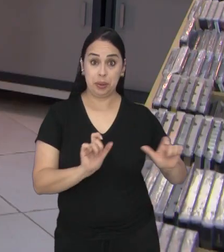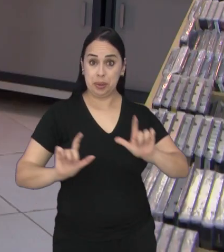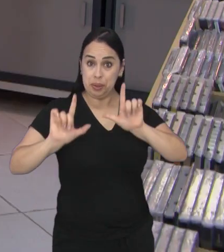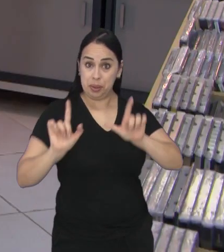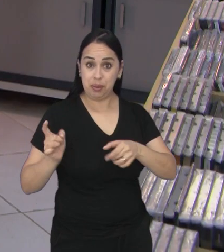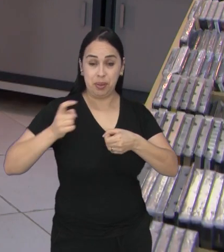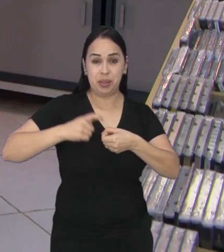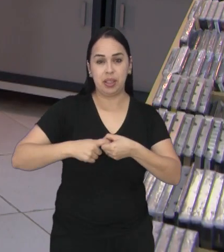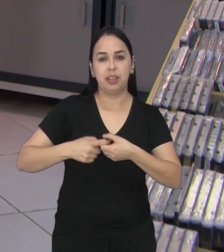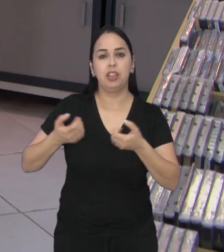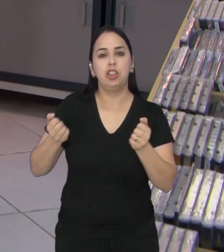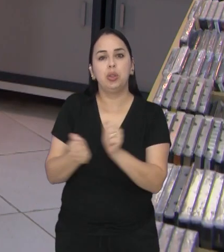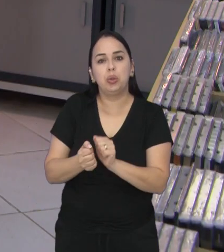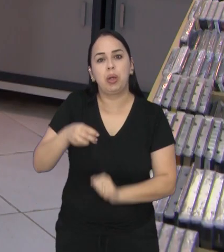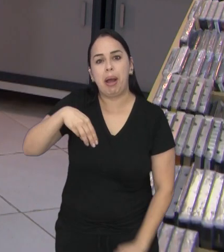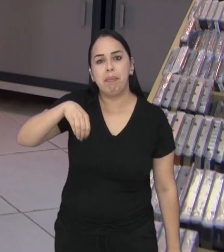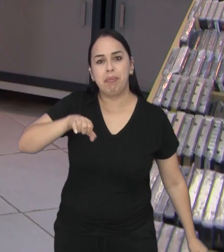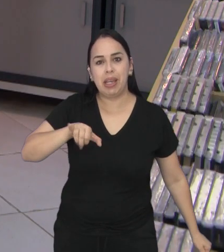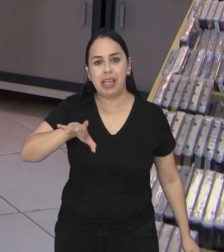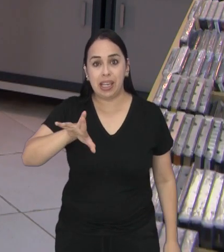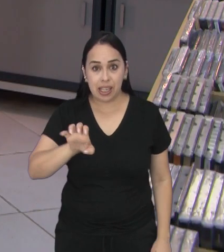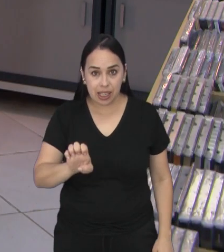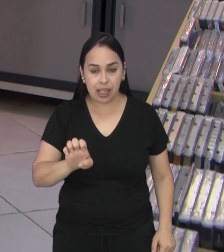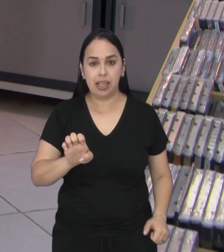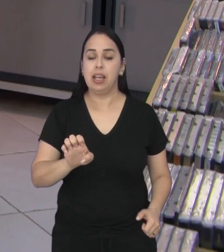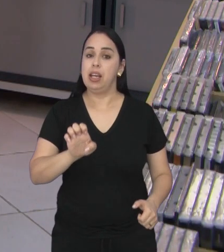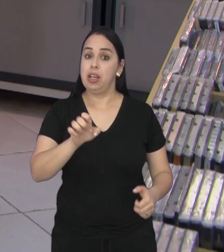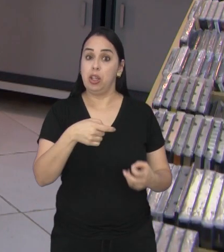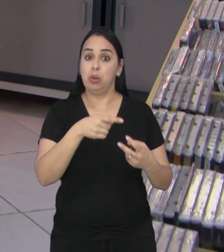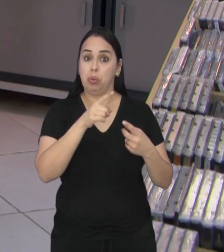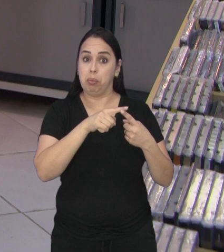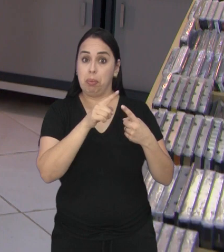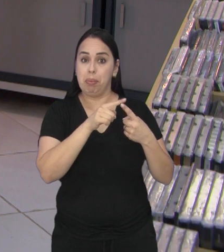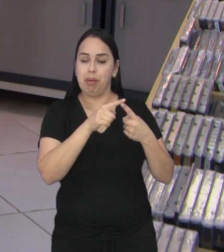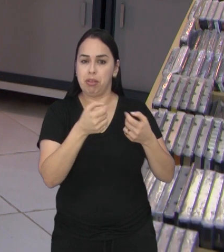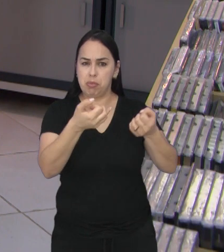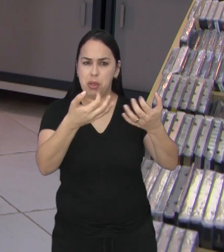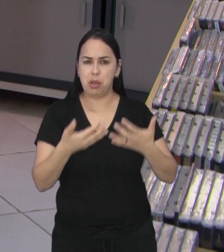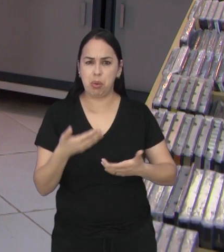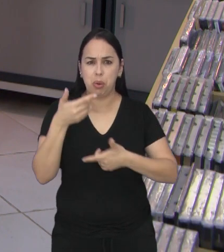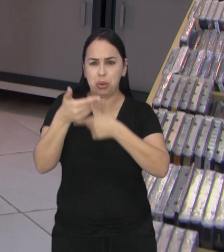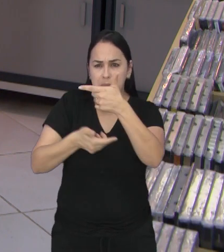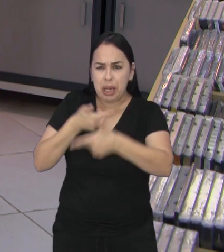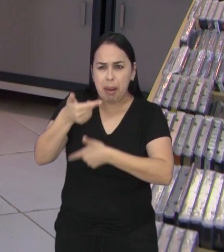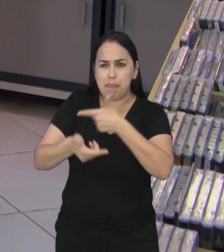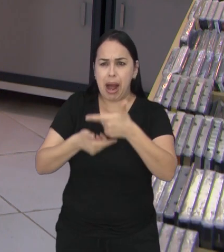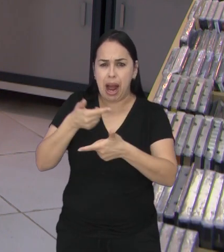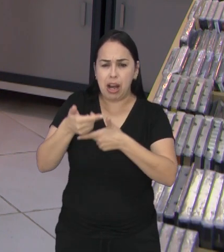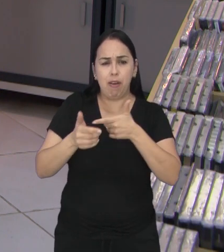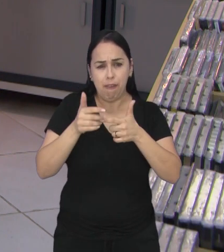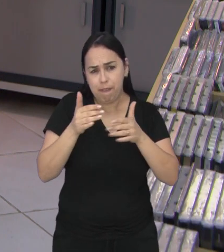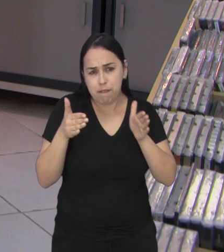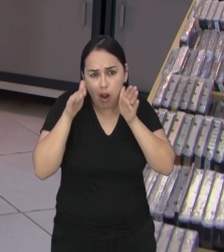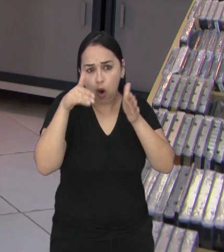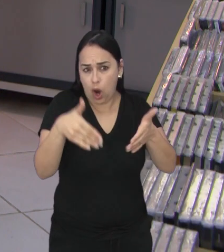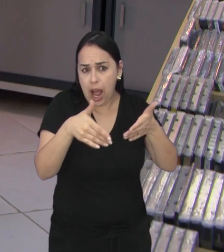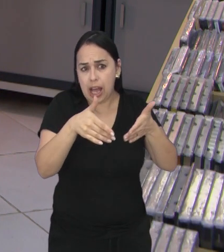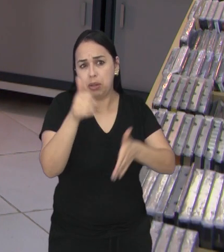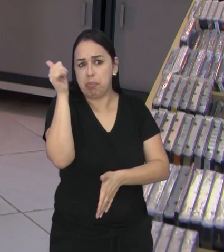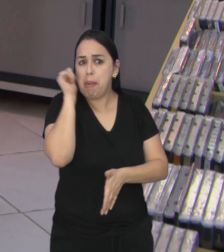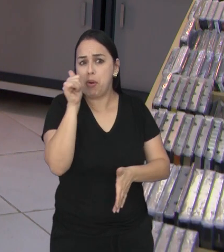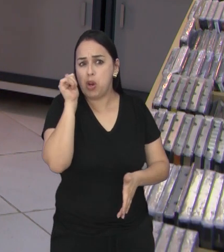Estamos de volta aqui então, eu com Meire de Origem, e a gente encerrou outro bloco falando sobre o seu trabalho aí voltado para as mulheres, mas em relação